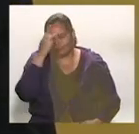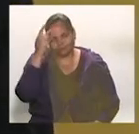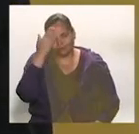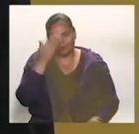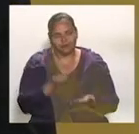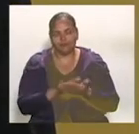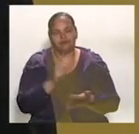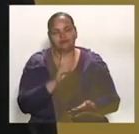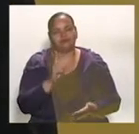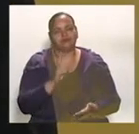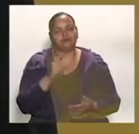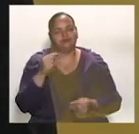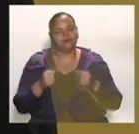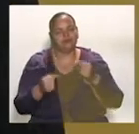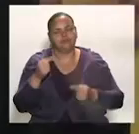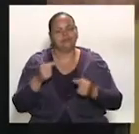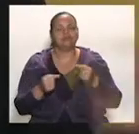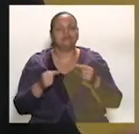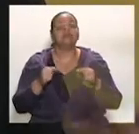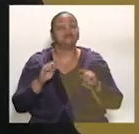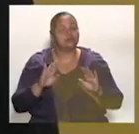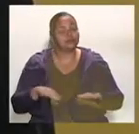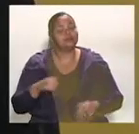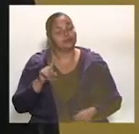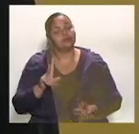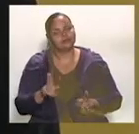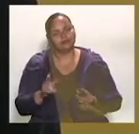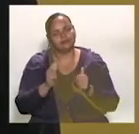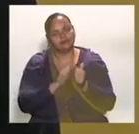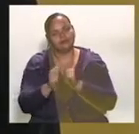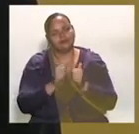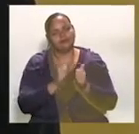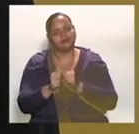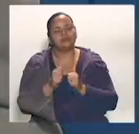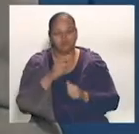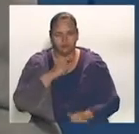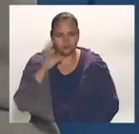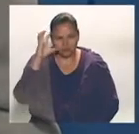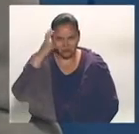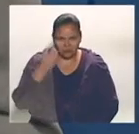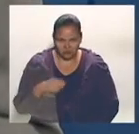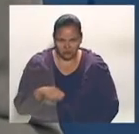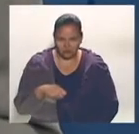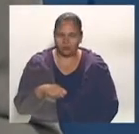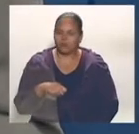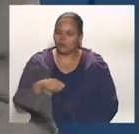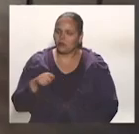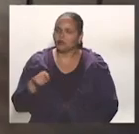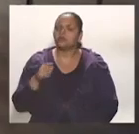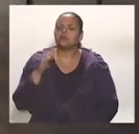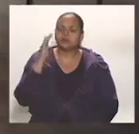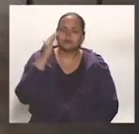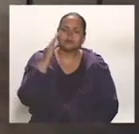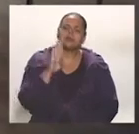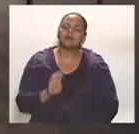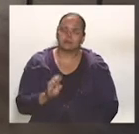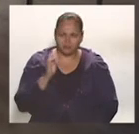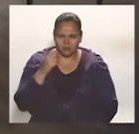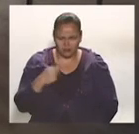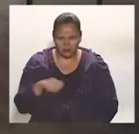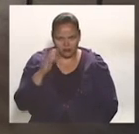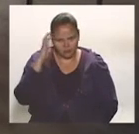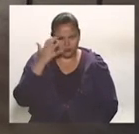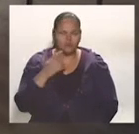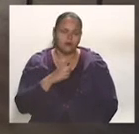descrédito em relação à classe política. Vale também para o futebol. Tem solução, Martim? Você que entende bem dessa